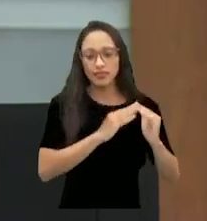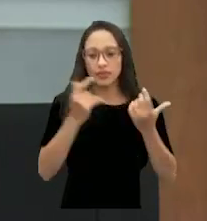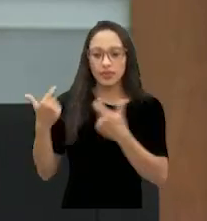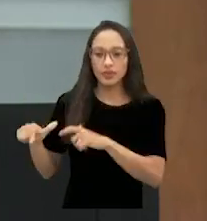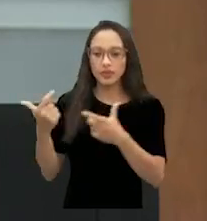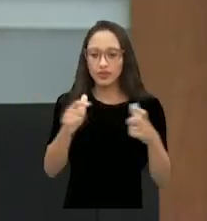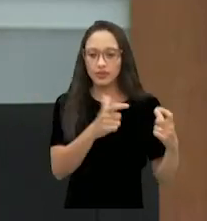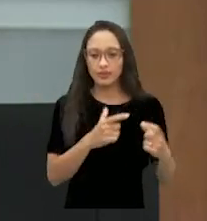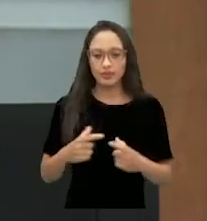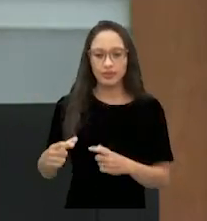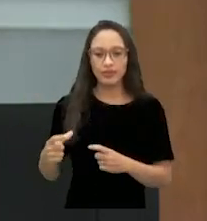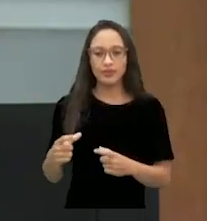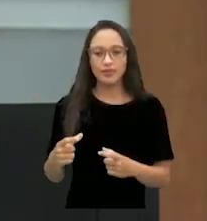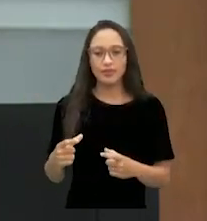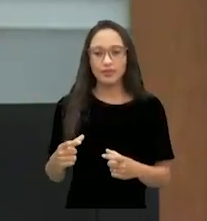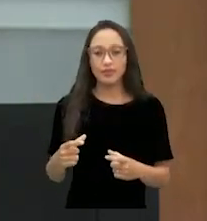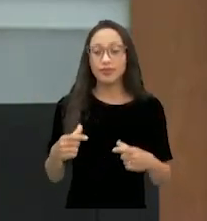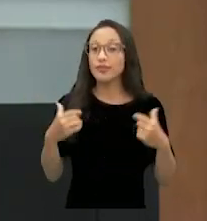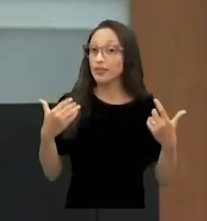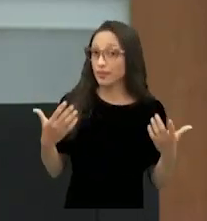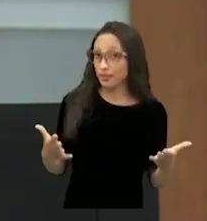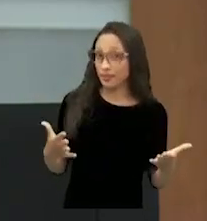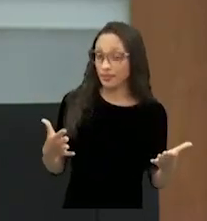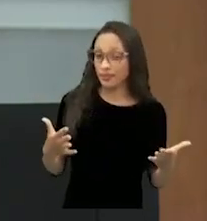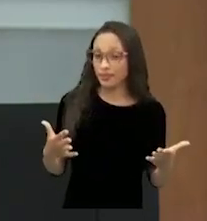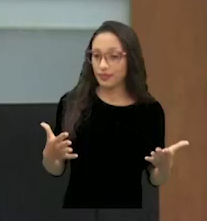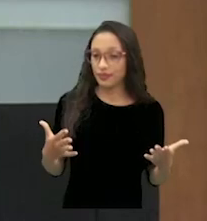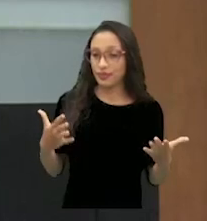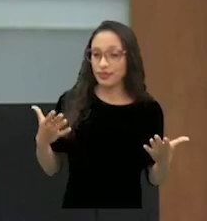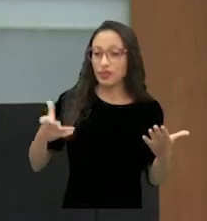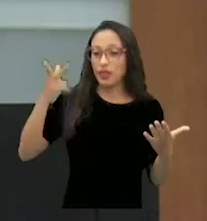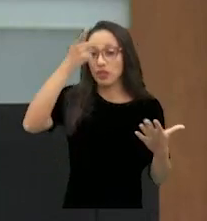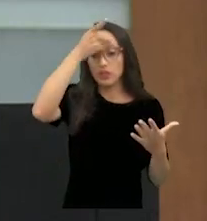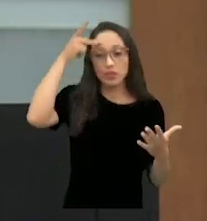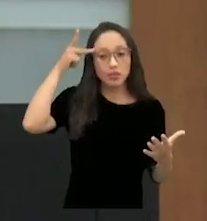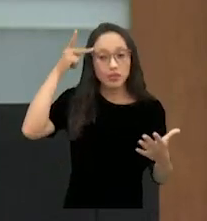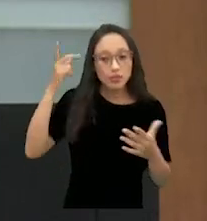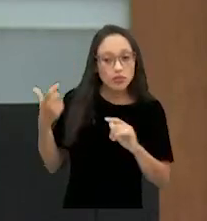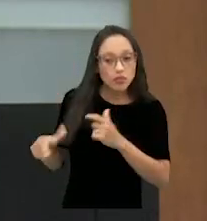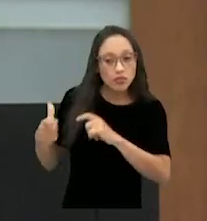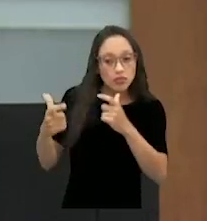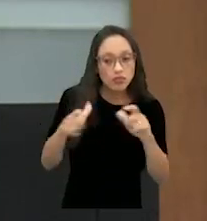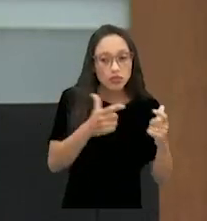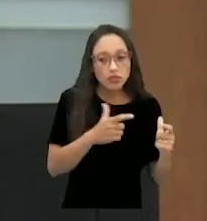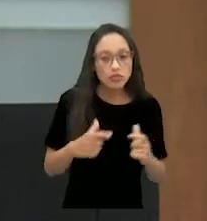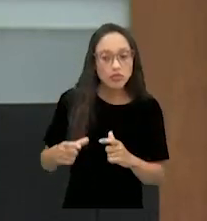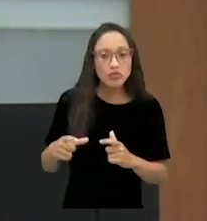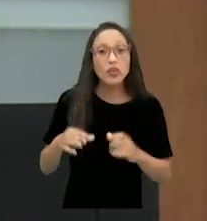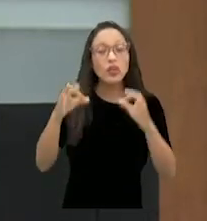conservação. Aqueles que ocuparam justamente,